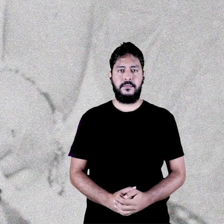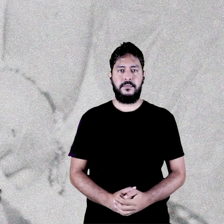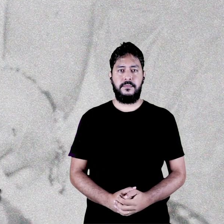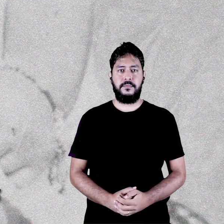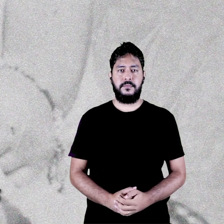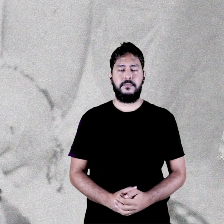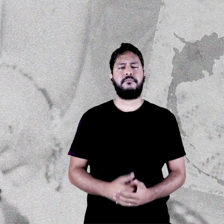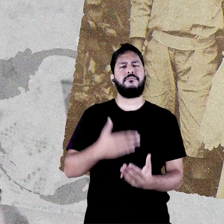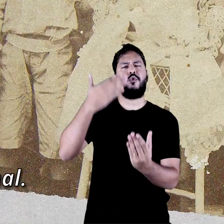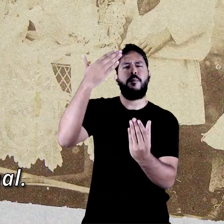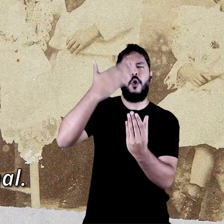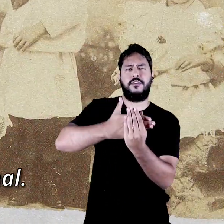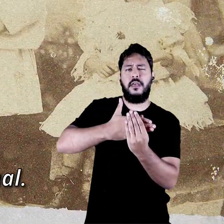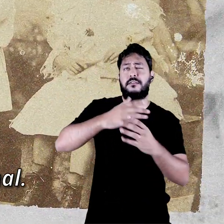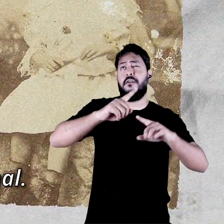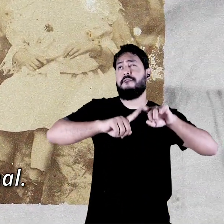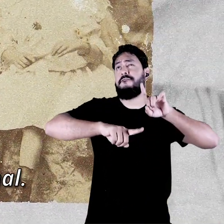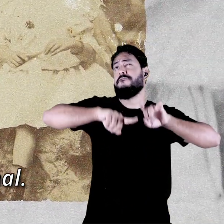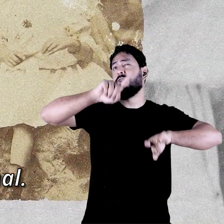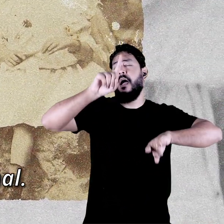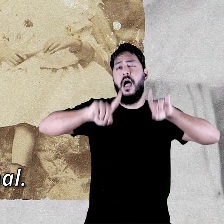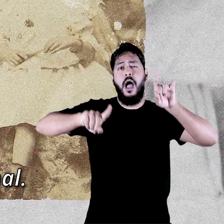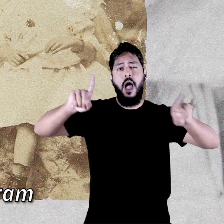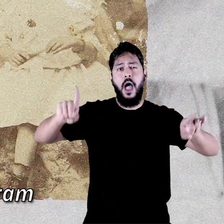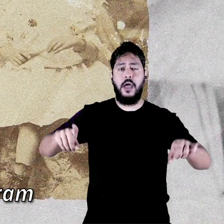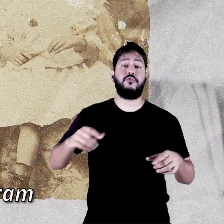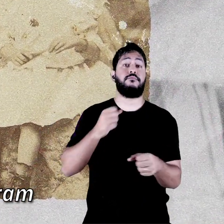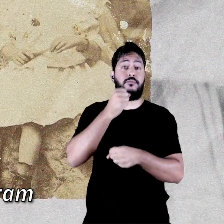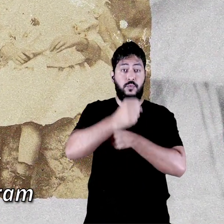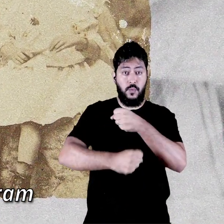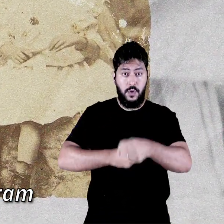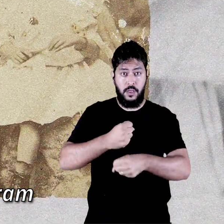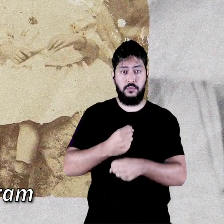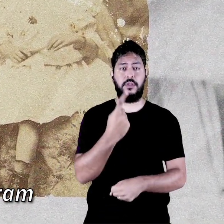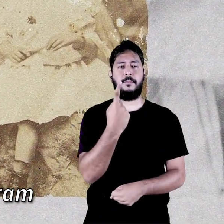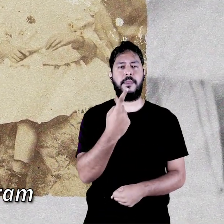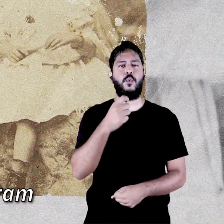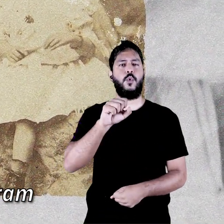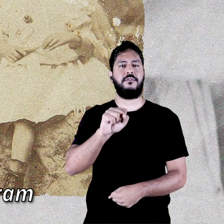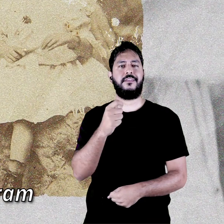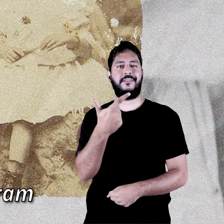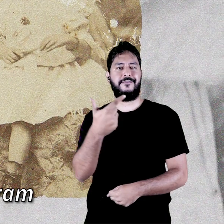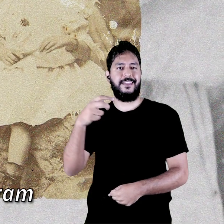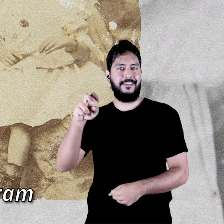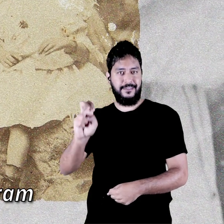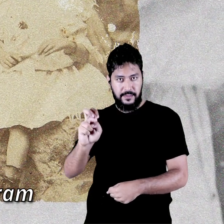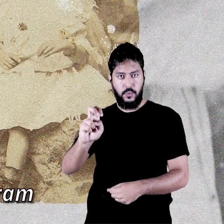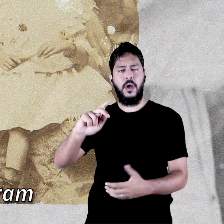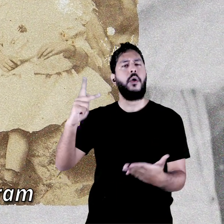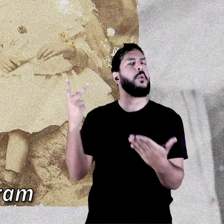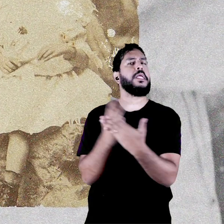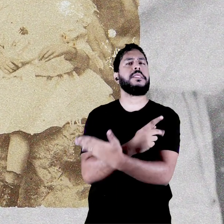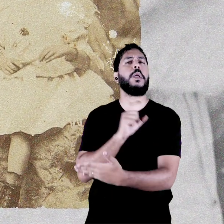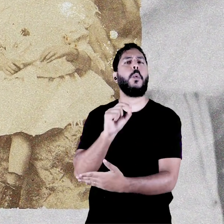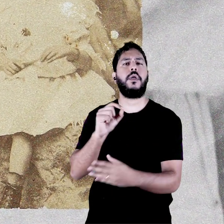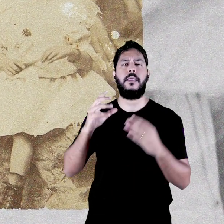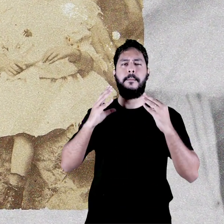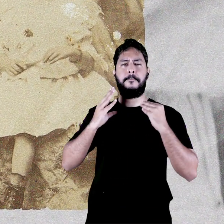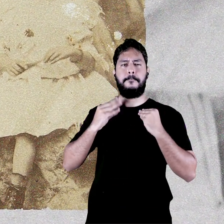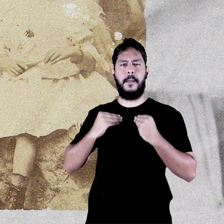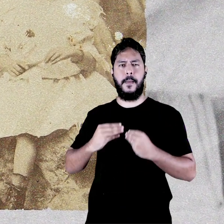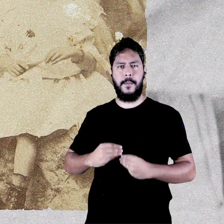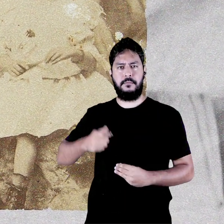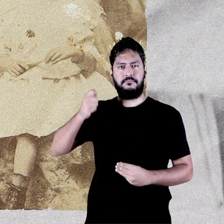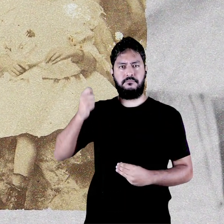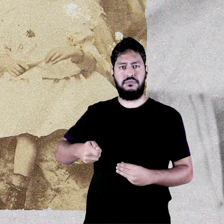muitos outros casos, desde a instalação do tribunal. Em 1825, os desembargadores analisaram o agravo de